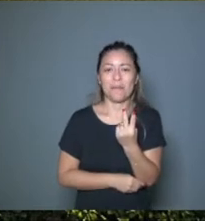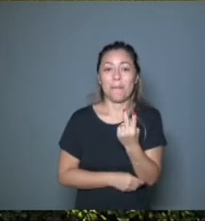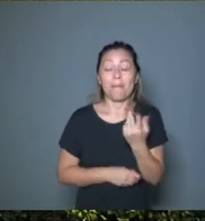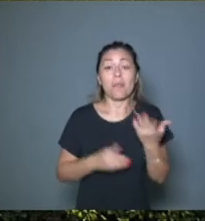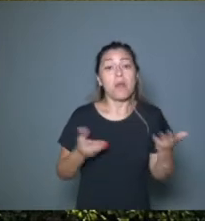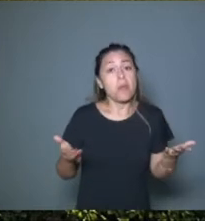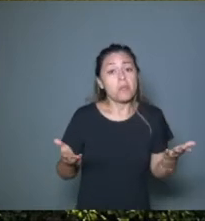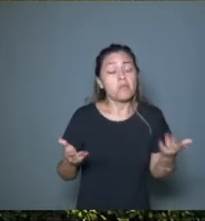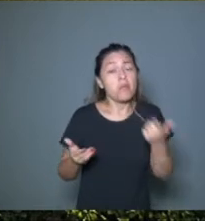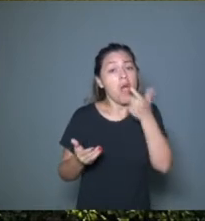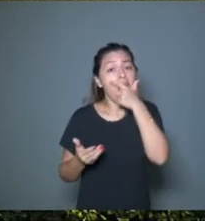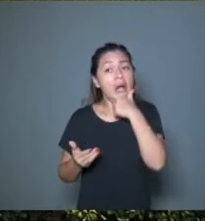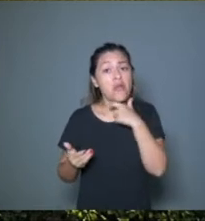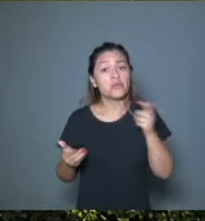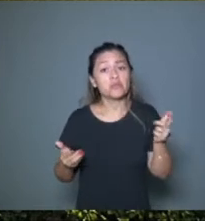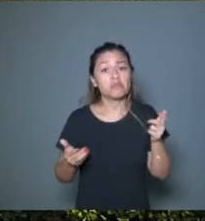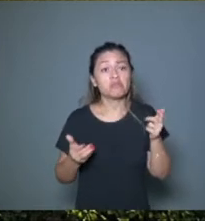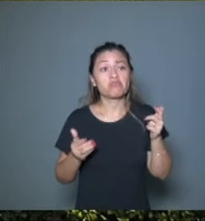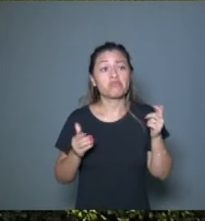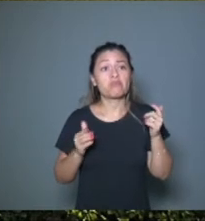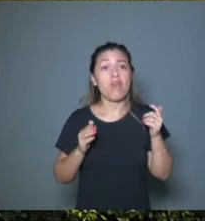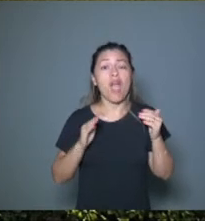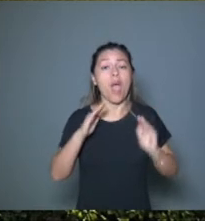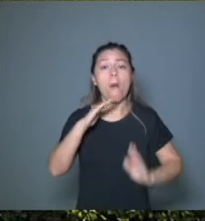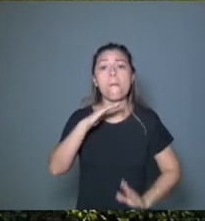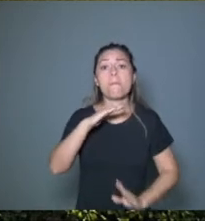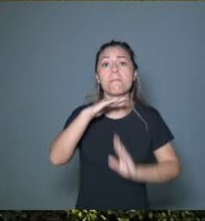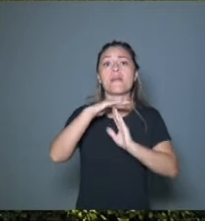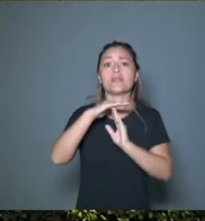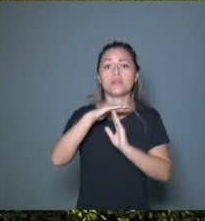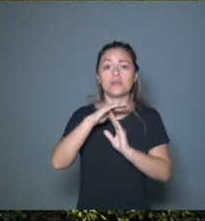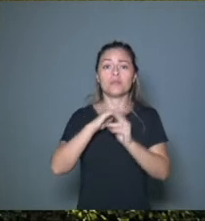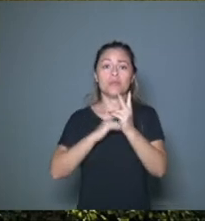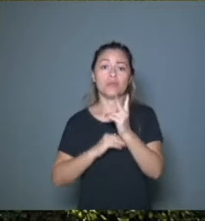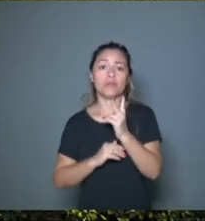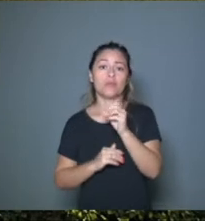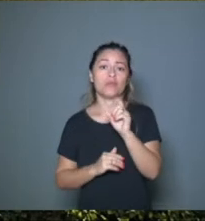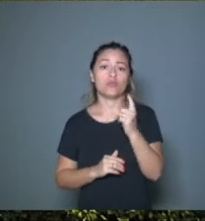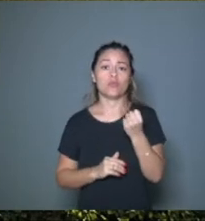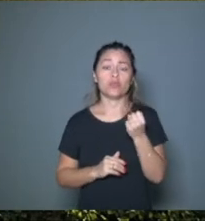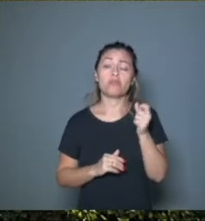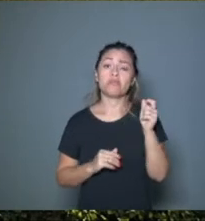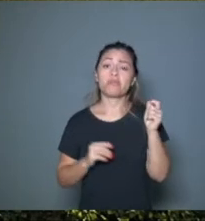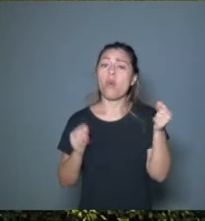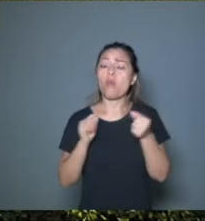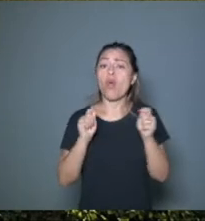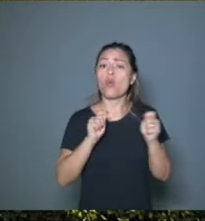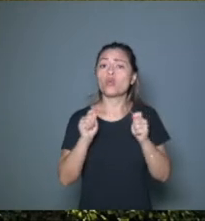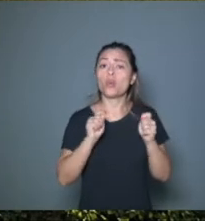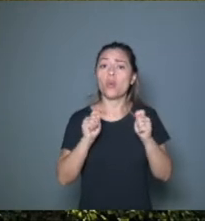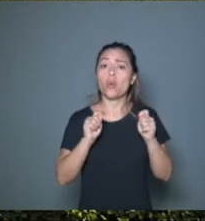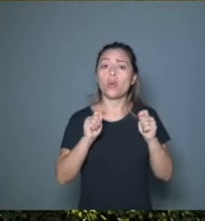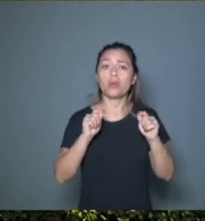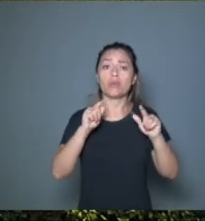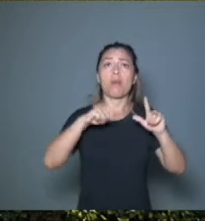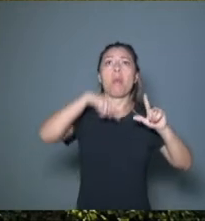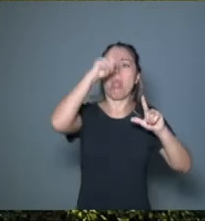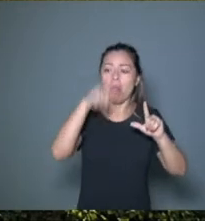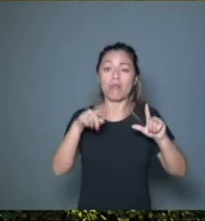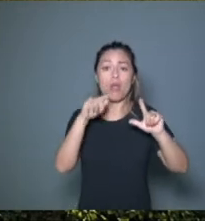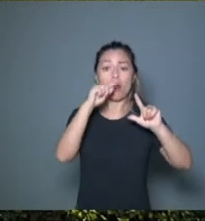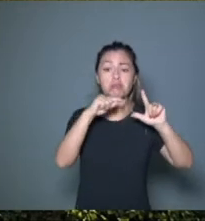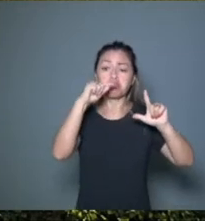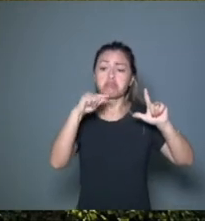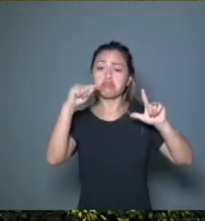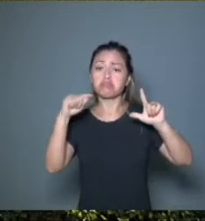olha, no máximo que nós tínhamos em 2018. Então, ou seja, está completamente controlado e vocês sabem como é que funciona a agricultura. A gente